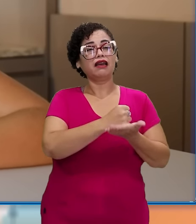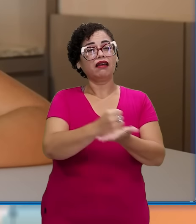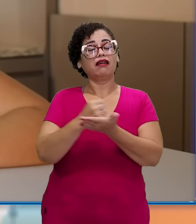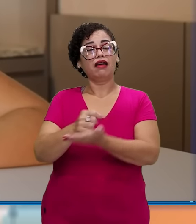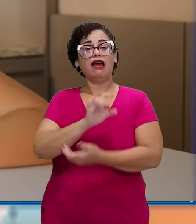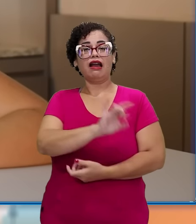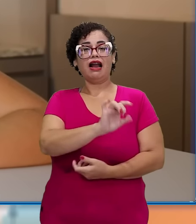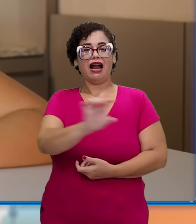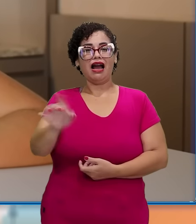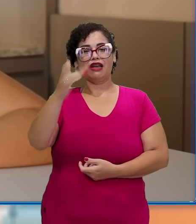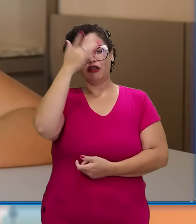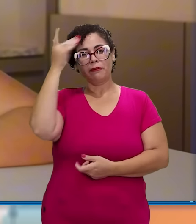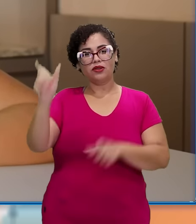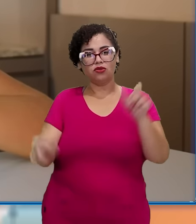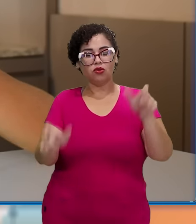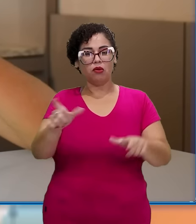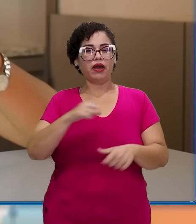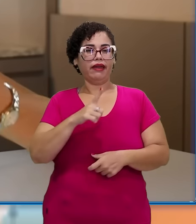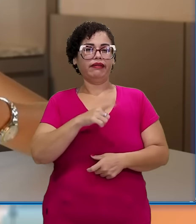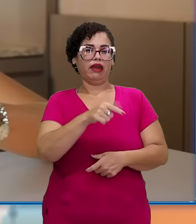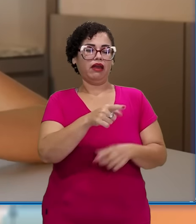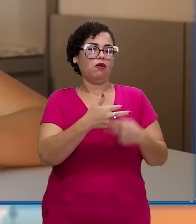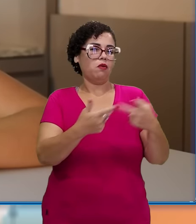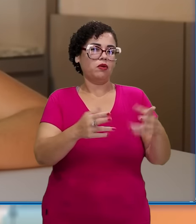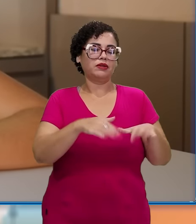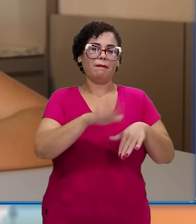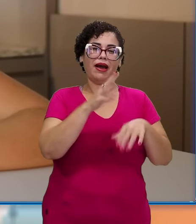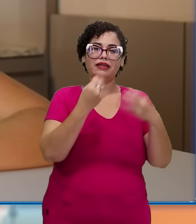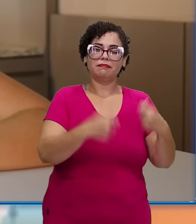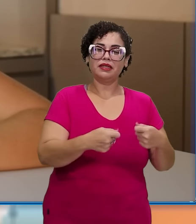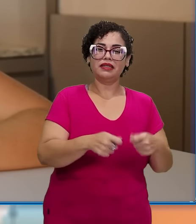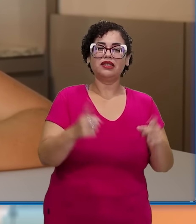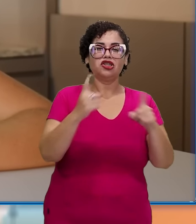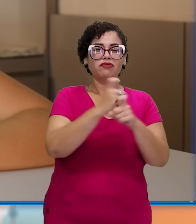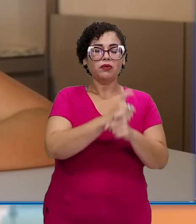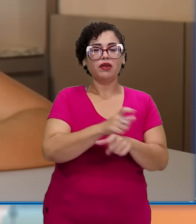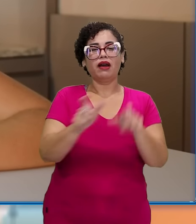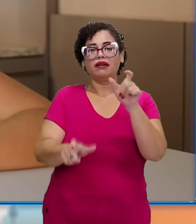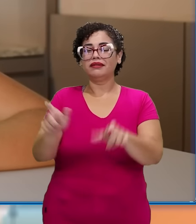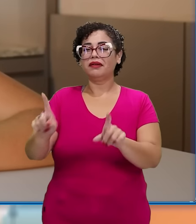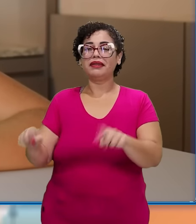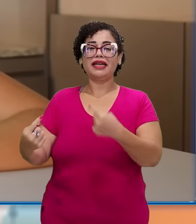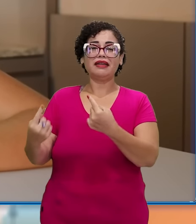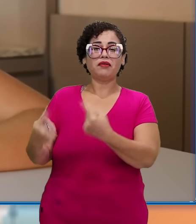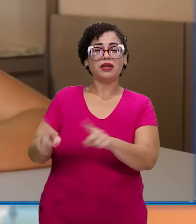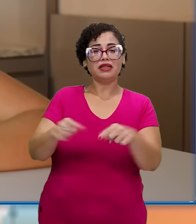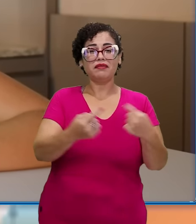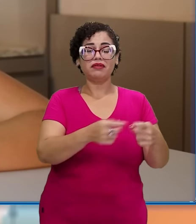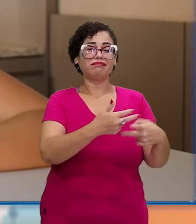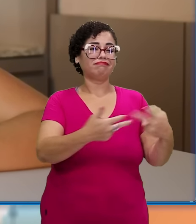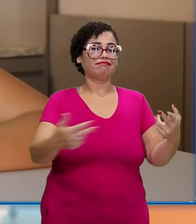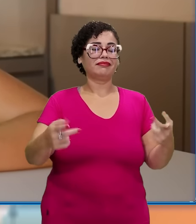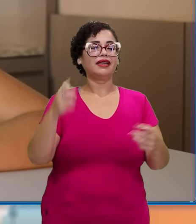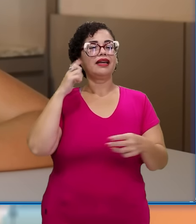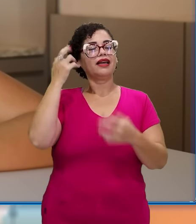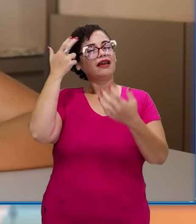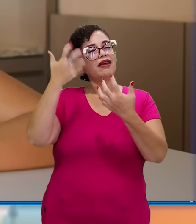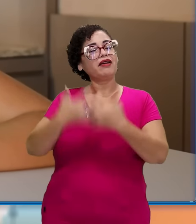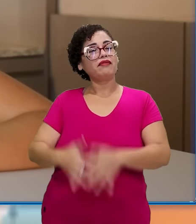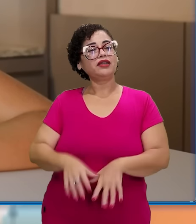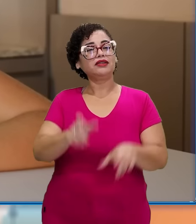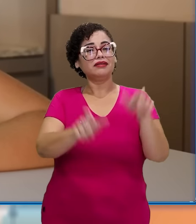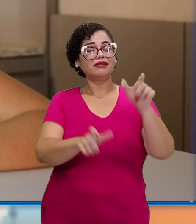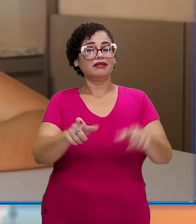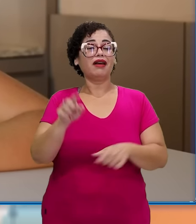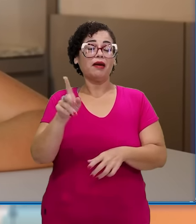únicas cada pessoa vai ter seus pontos fortes e as suas dificuldades os seus desafios refletindo Justamente a